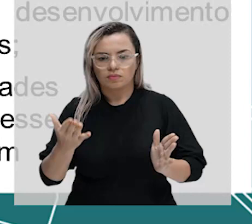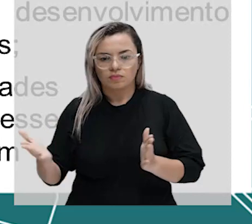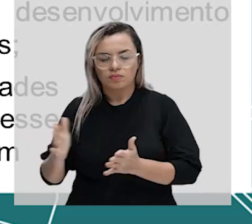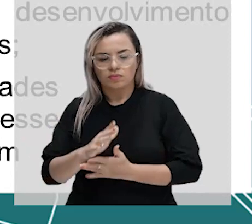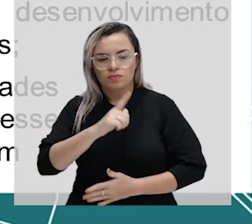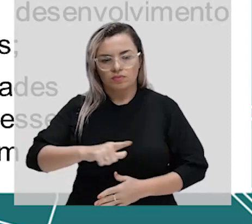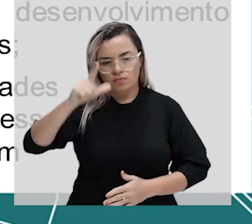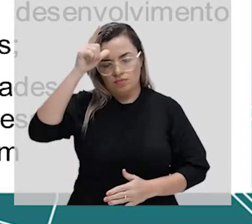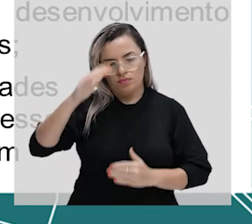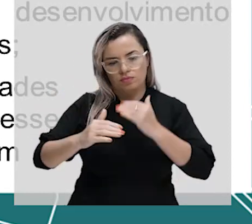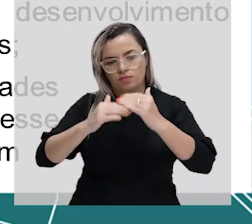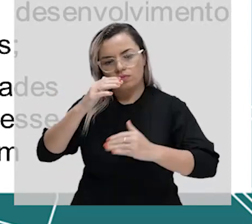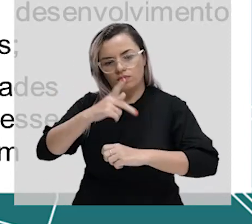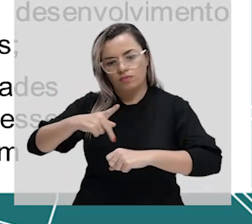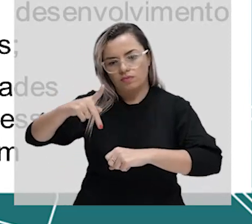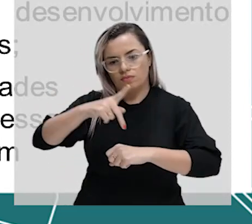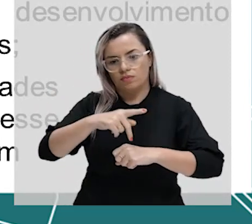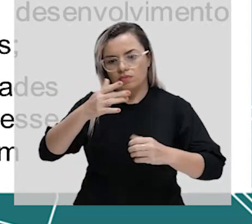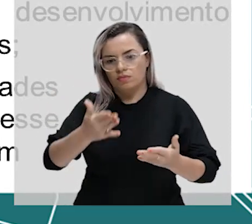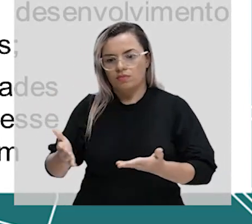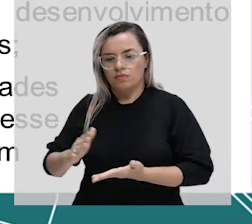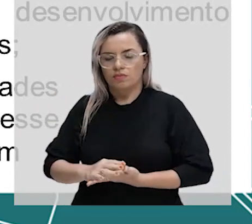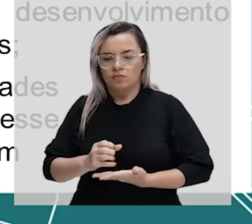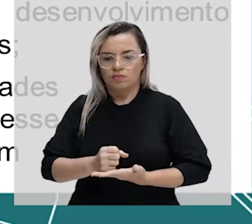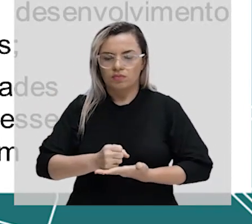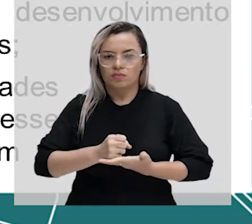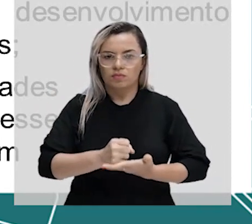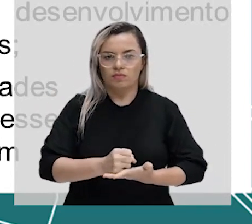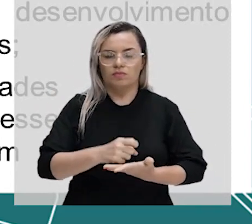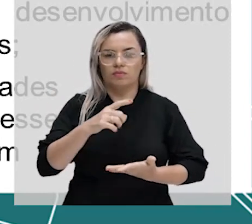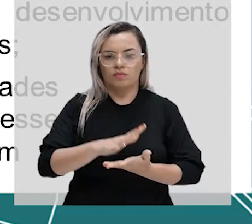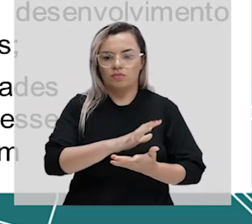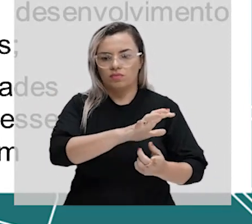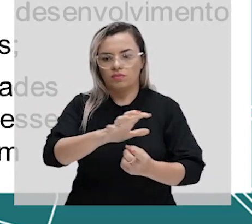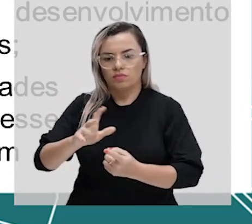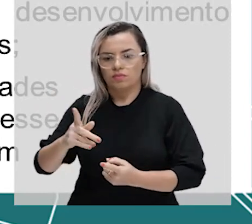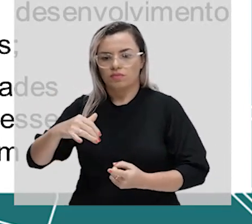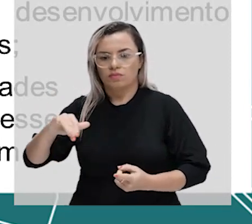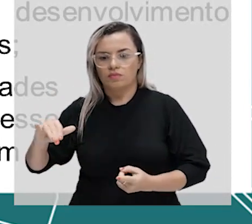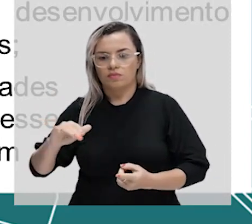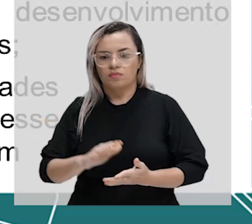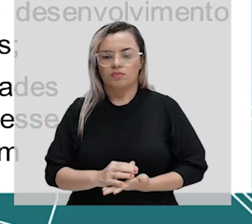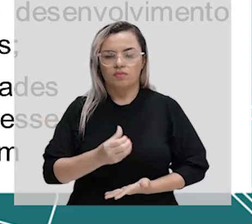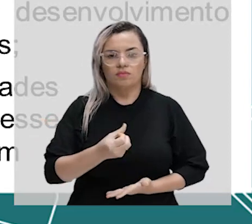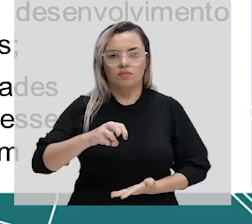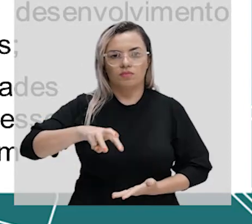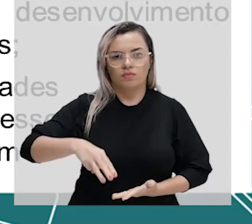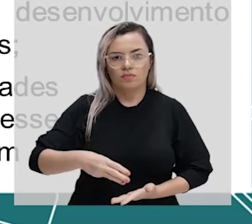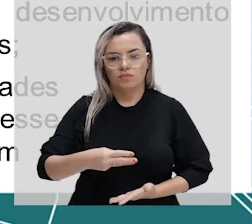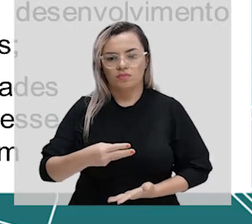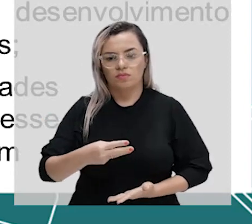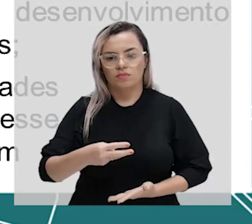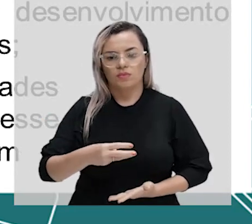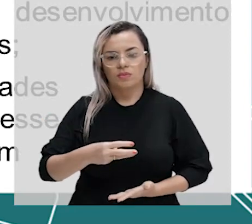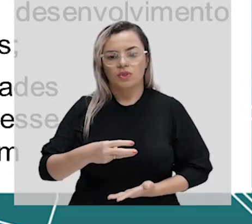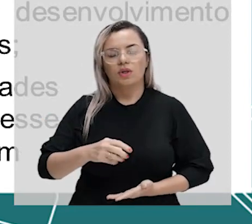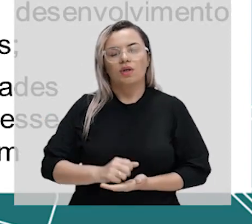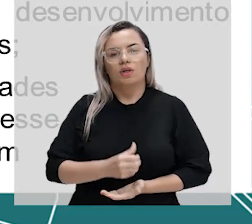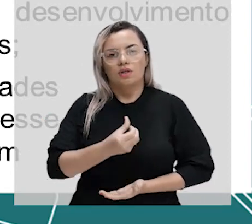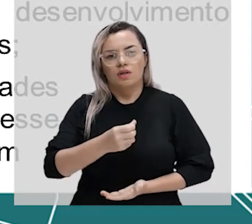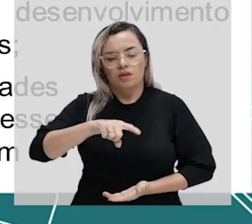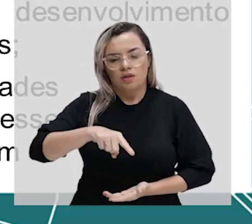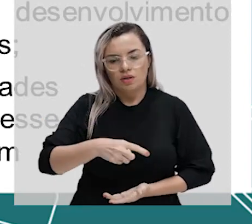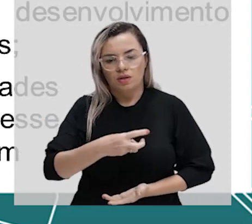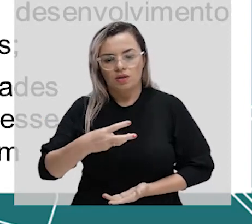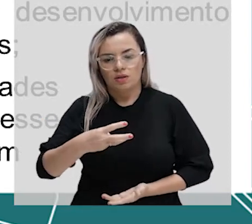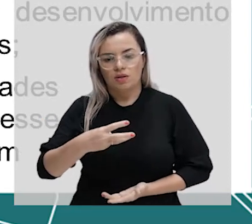diferente. É o setor que mais contribui com o PIB, 63%, e que também, né, contribui com a maior força de trabalho, que emprega,